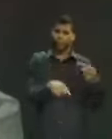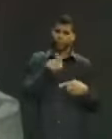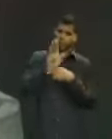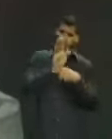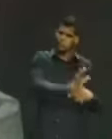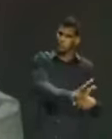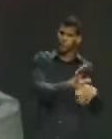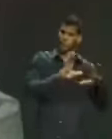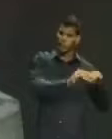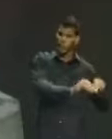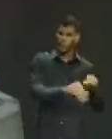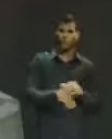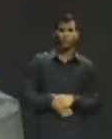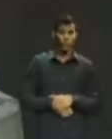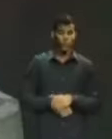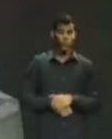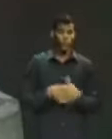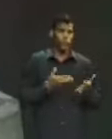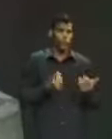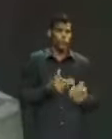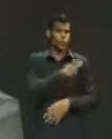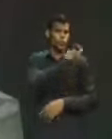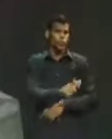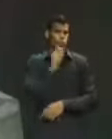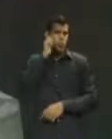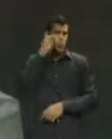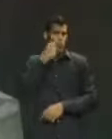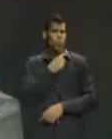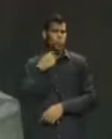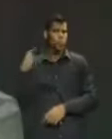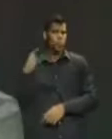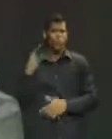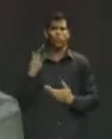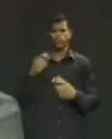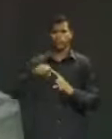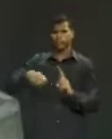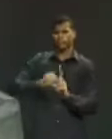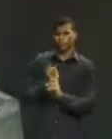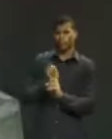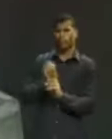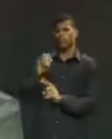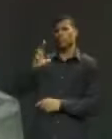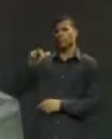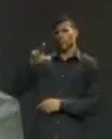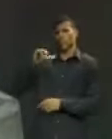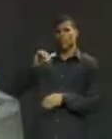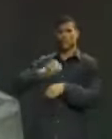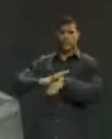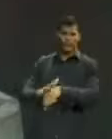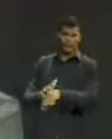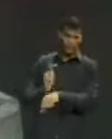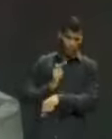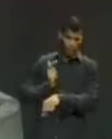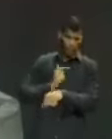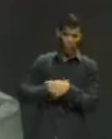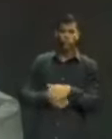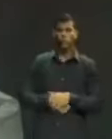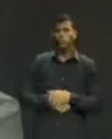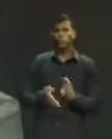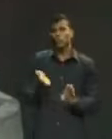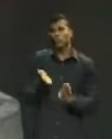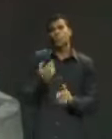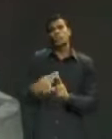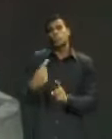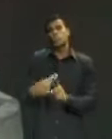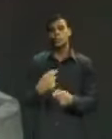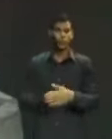Porque aquele jovem, ele está morrendo nessa lógica socio-racial opressora, porque a